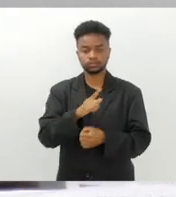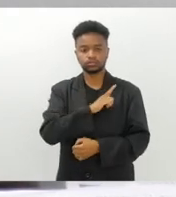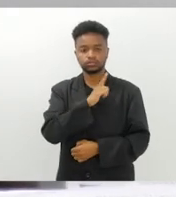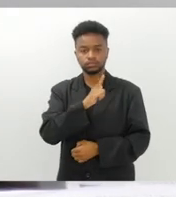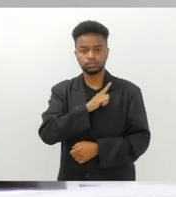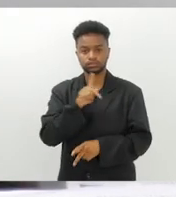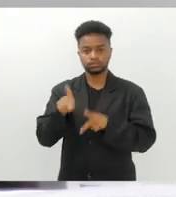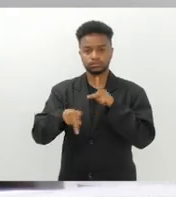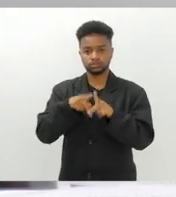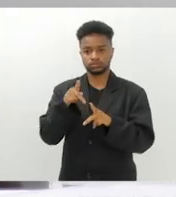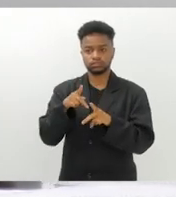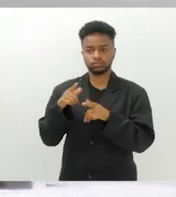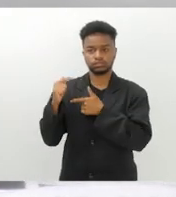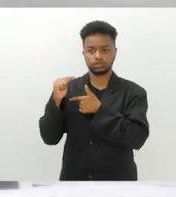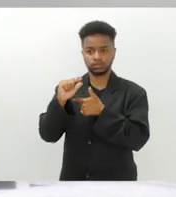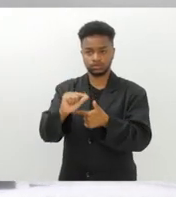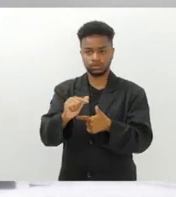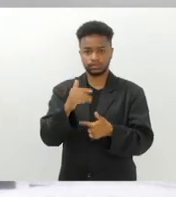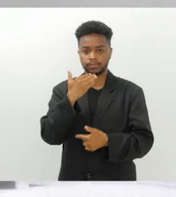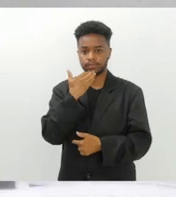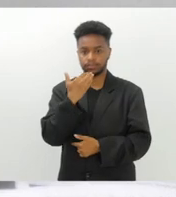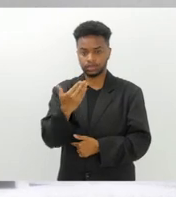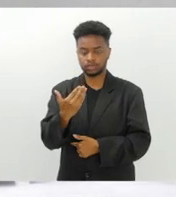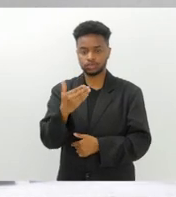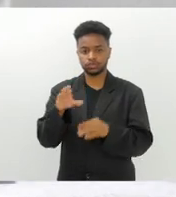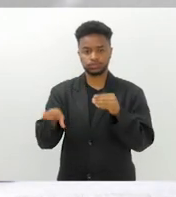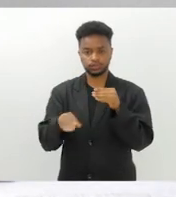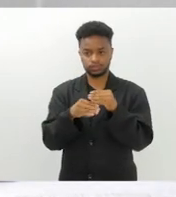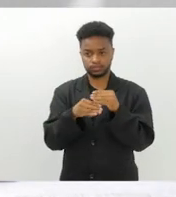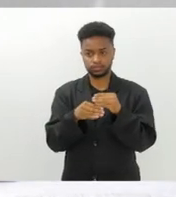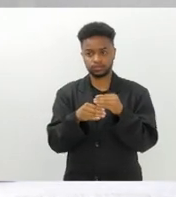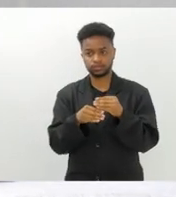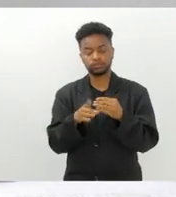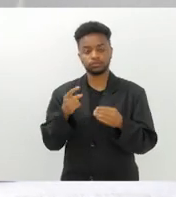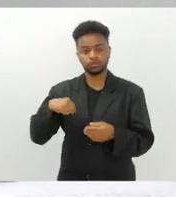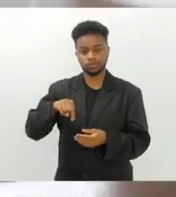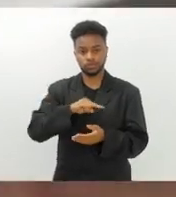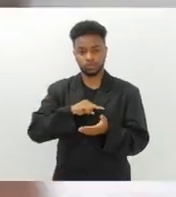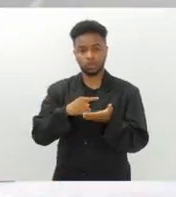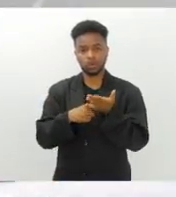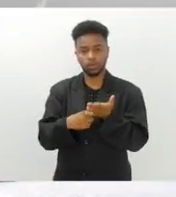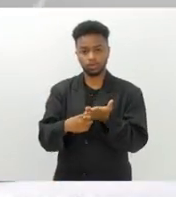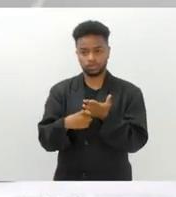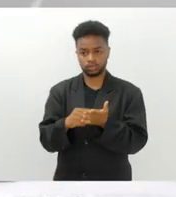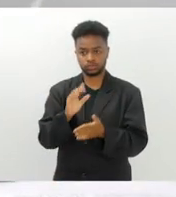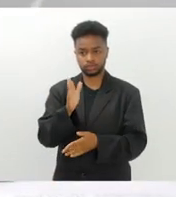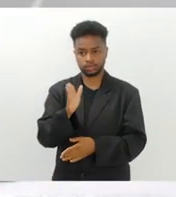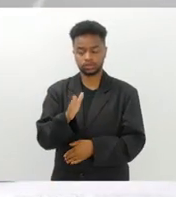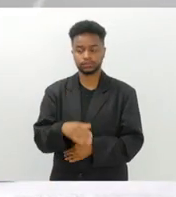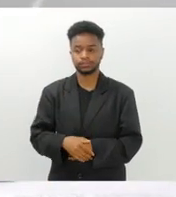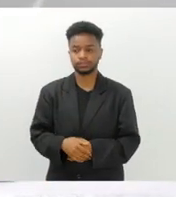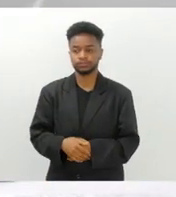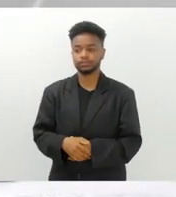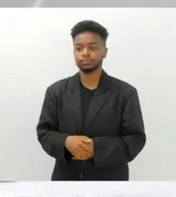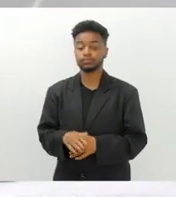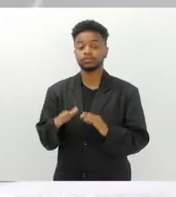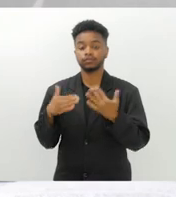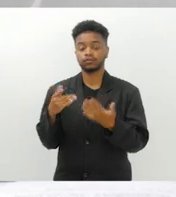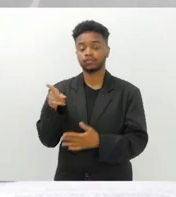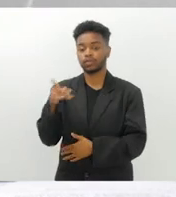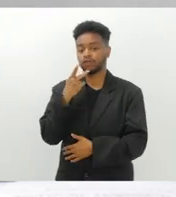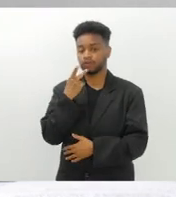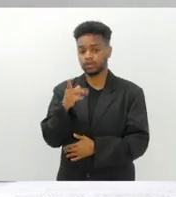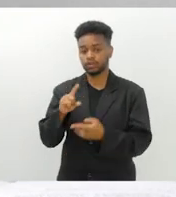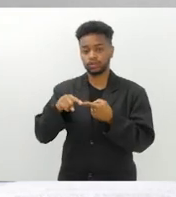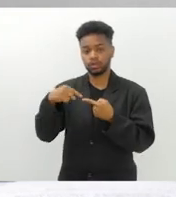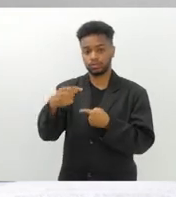de Povos Tradicionais, pediu para dar um complemento, como a gente combinou, né? Então, ele fala em seguida...